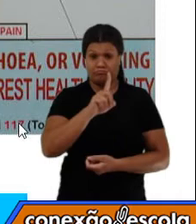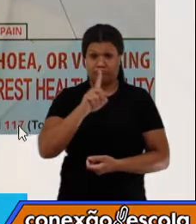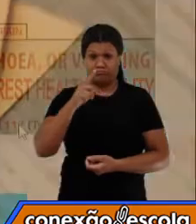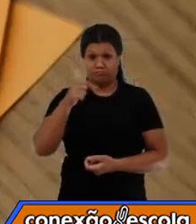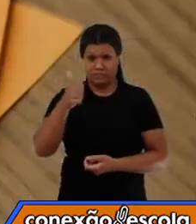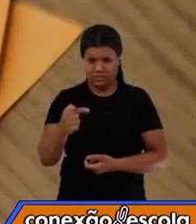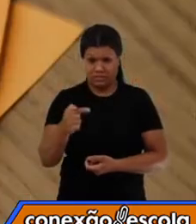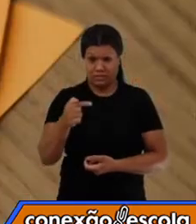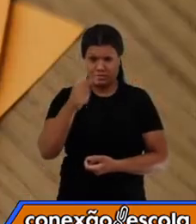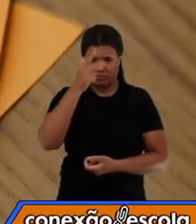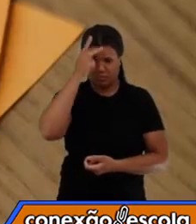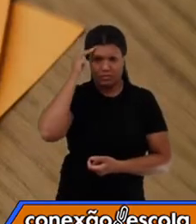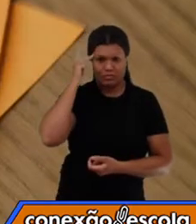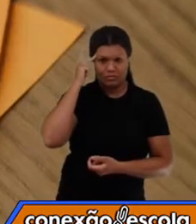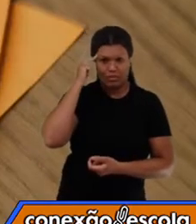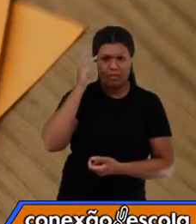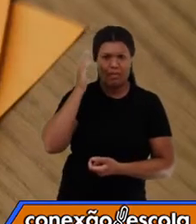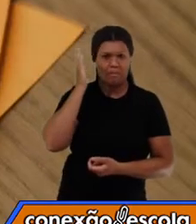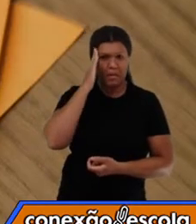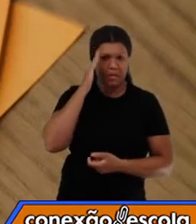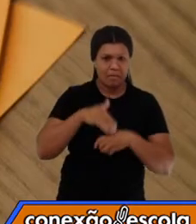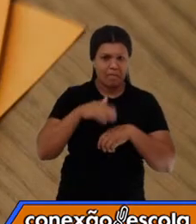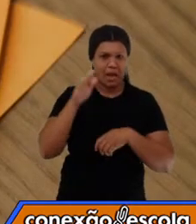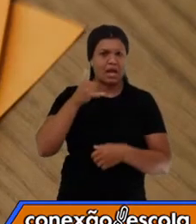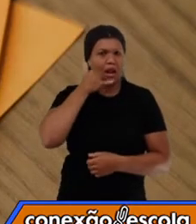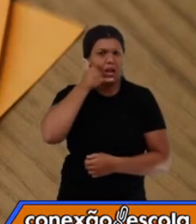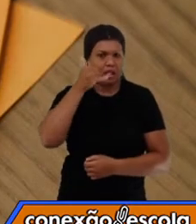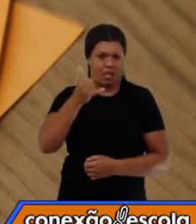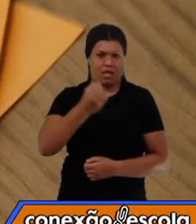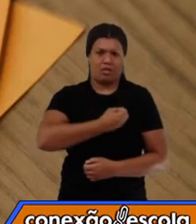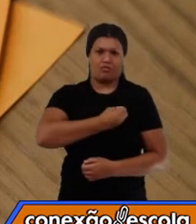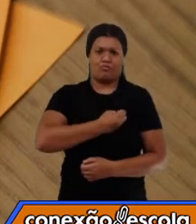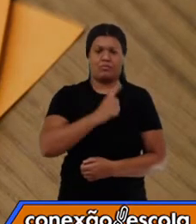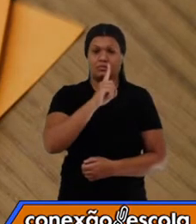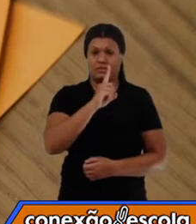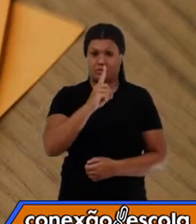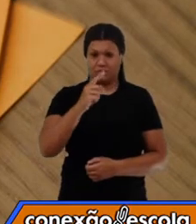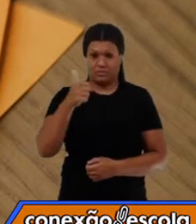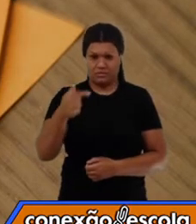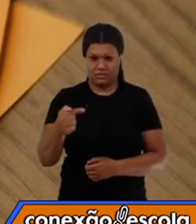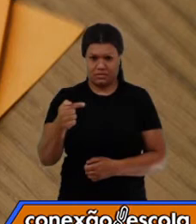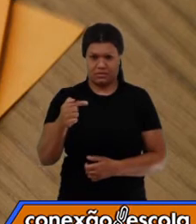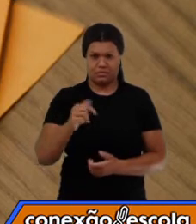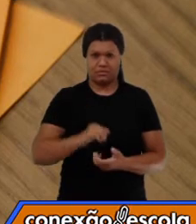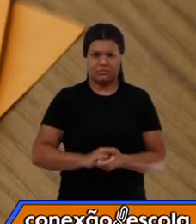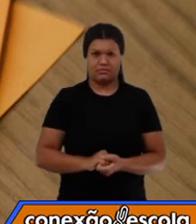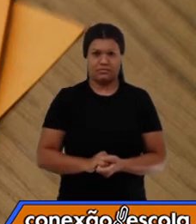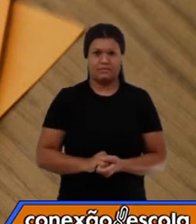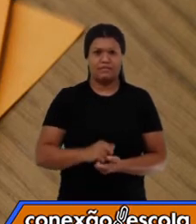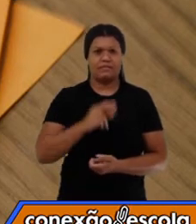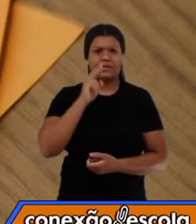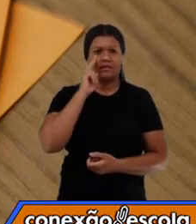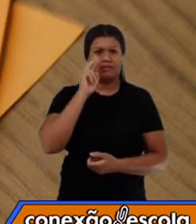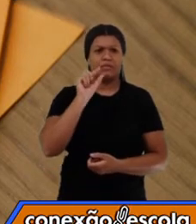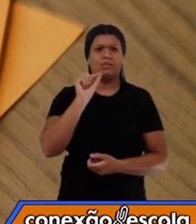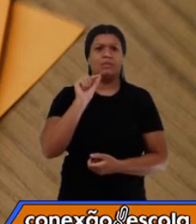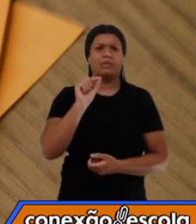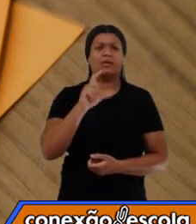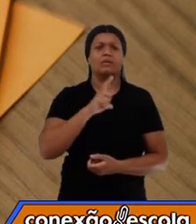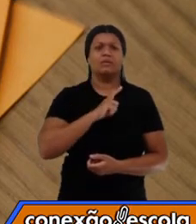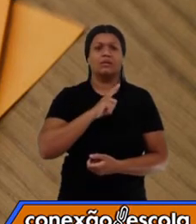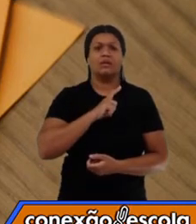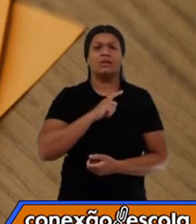para mais informações, ligue 117. Viram como a linguagem do gênero informativo é